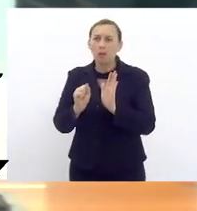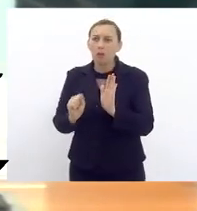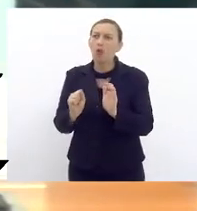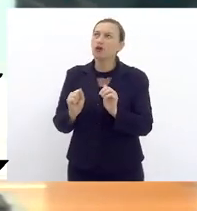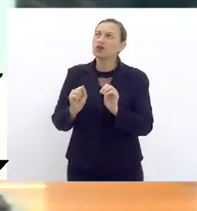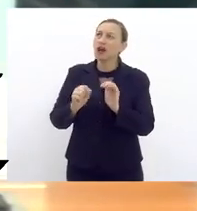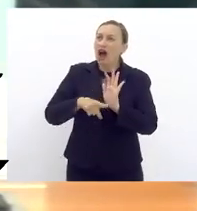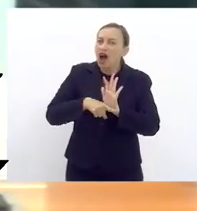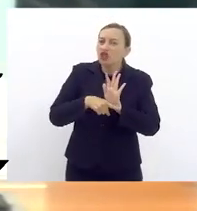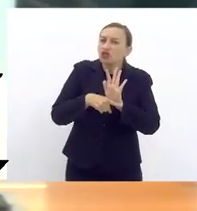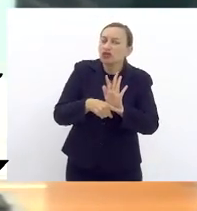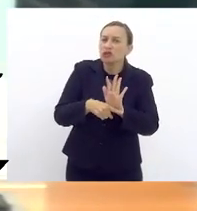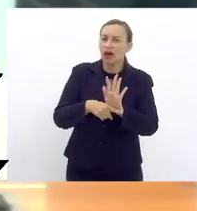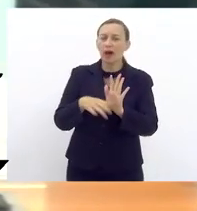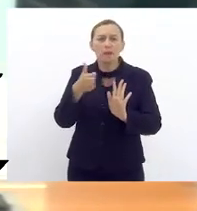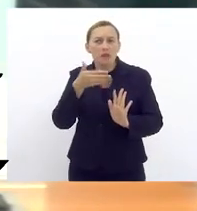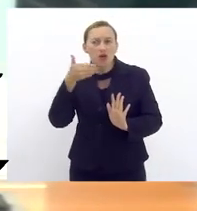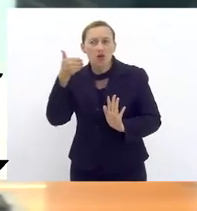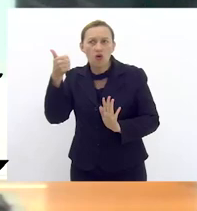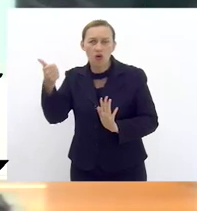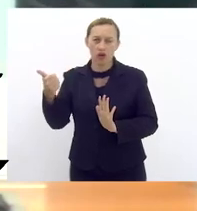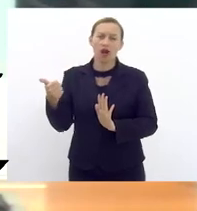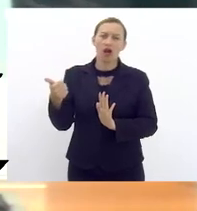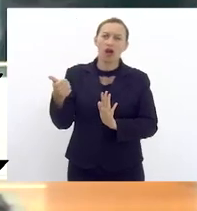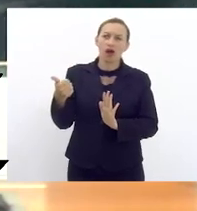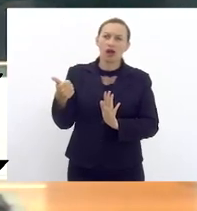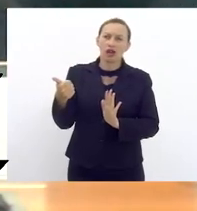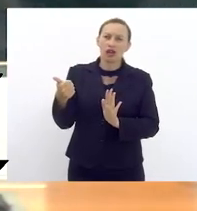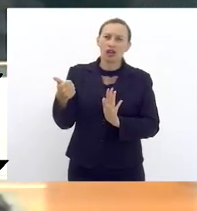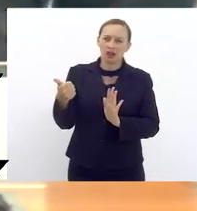coibir não é abusos